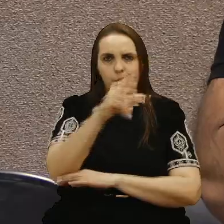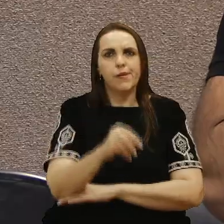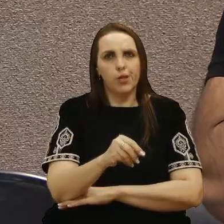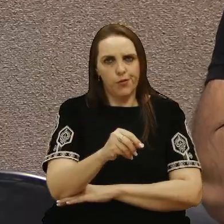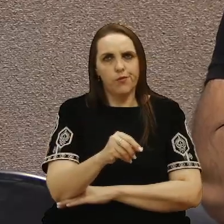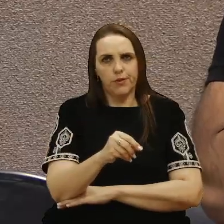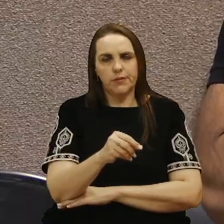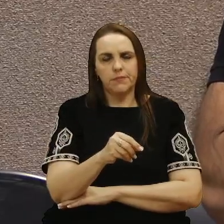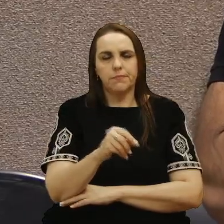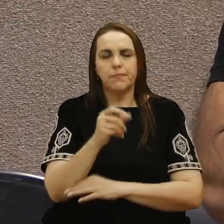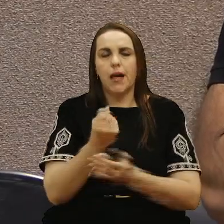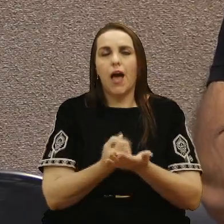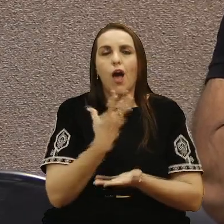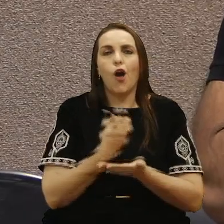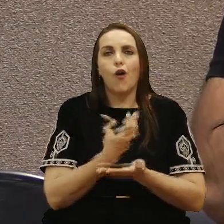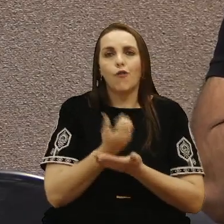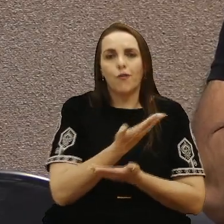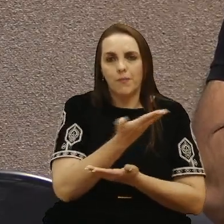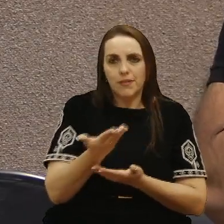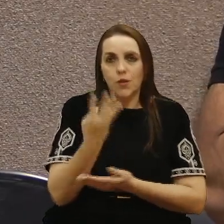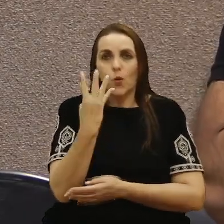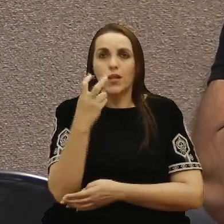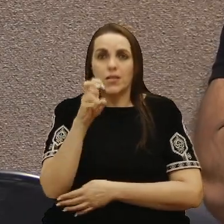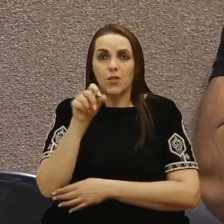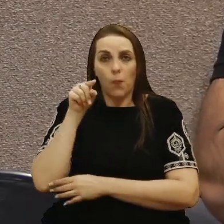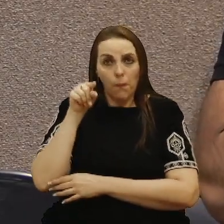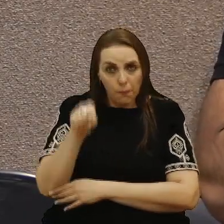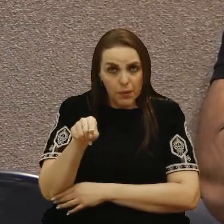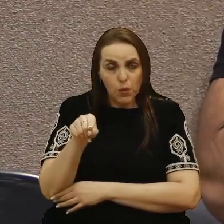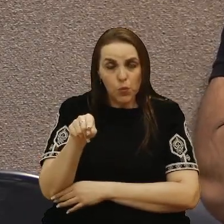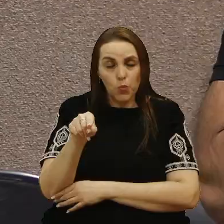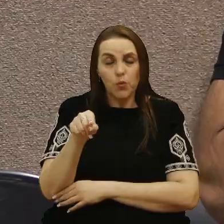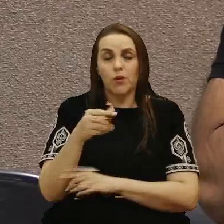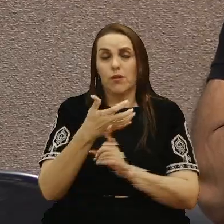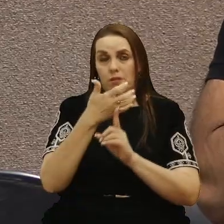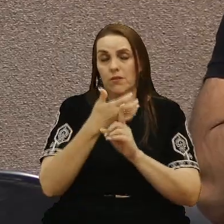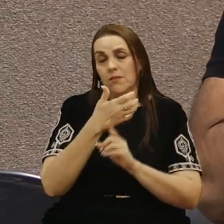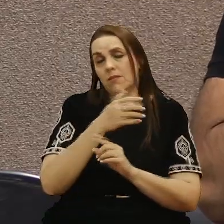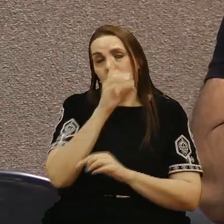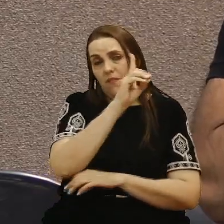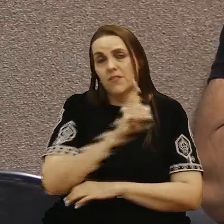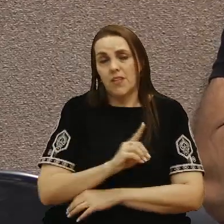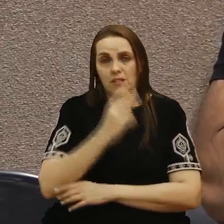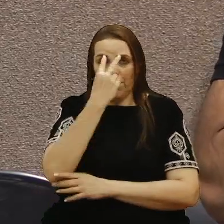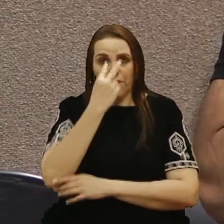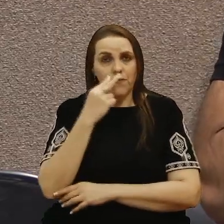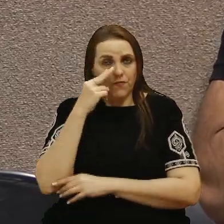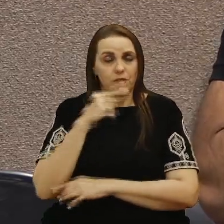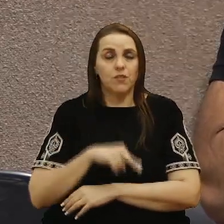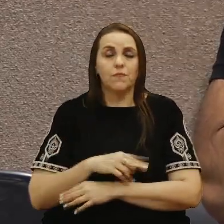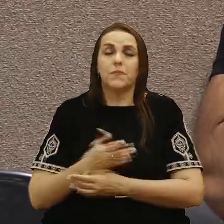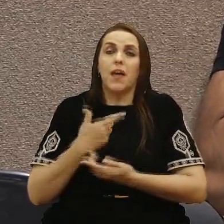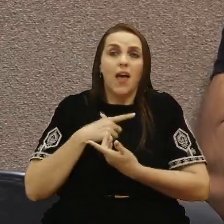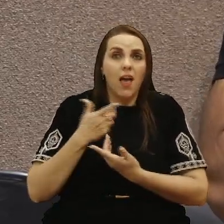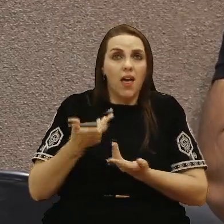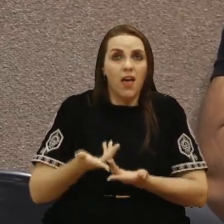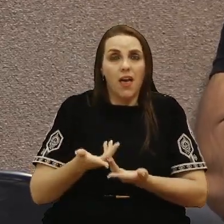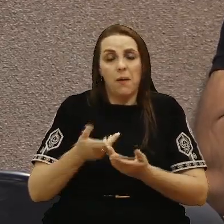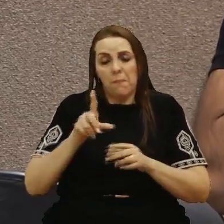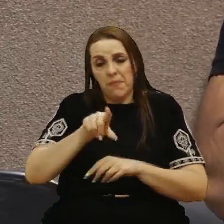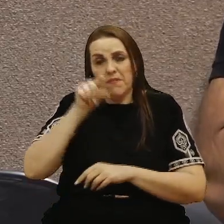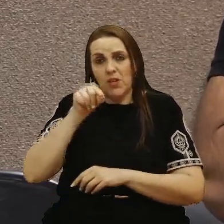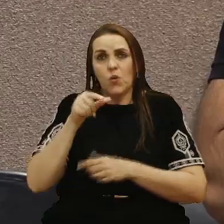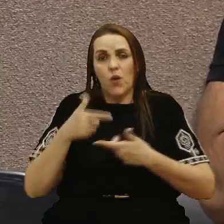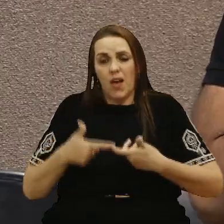para alfabetizar 45 mil deficientes visuais, ele preferiu gastar mais de